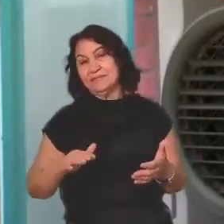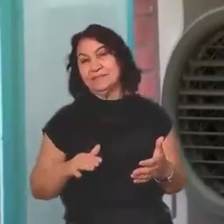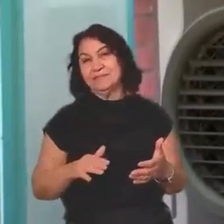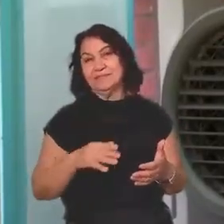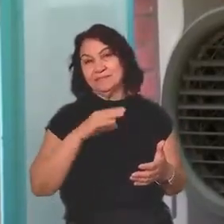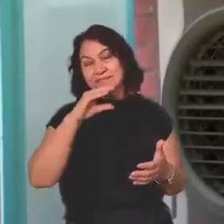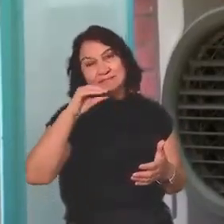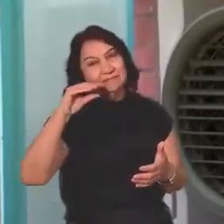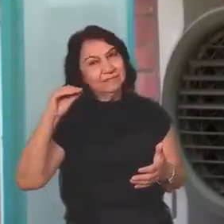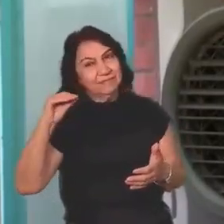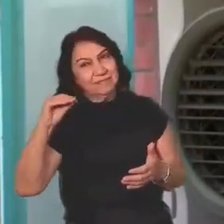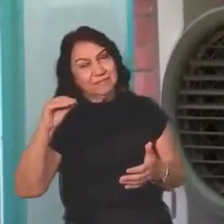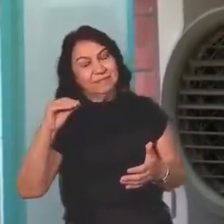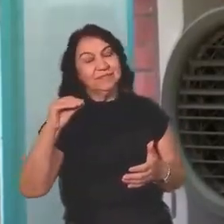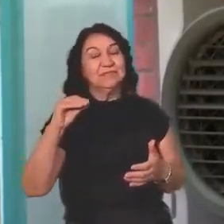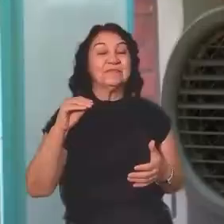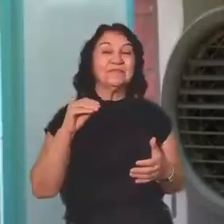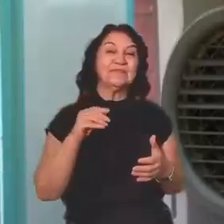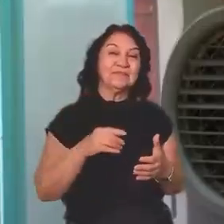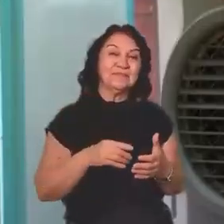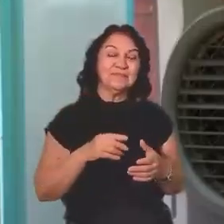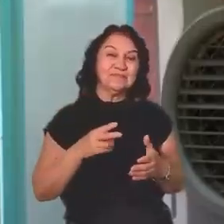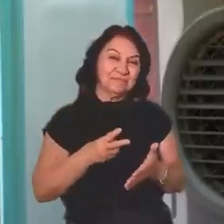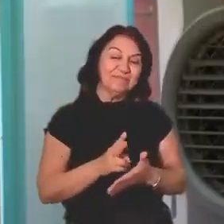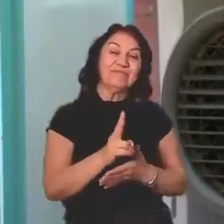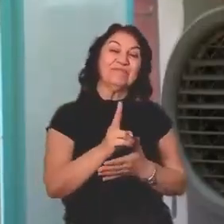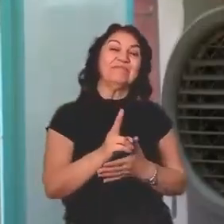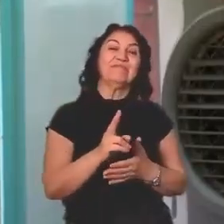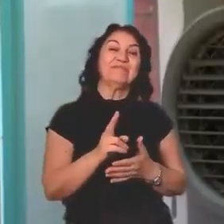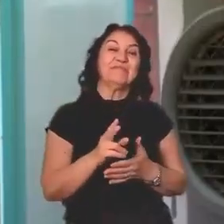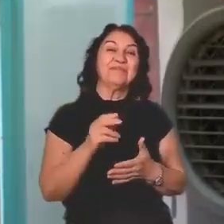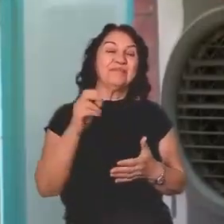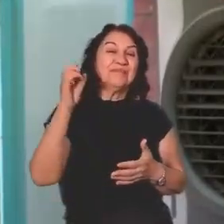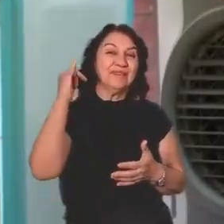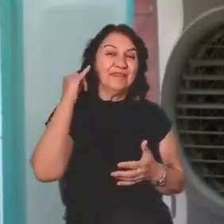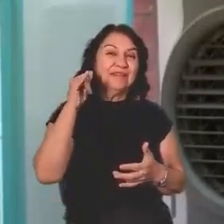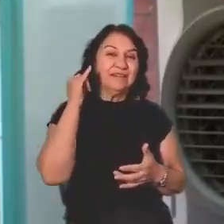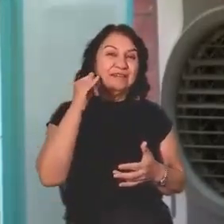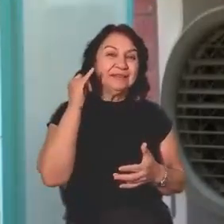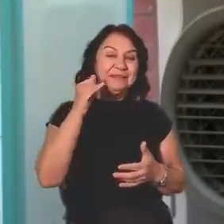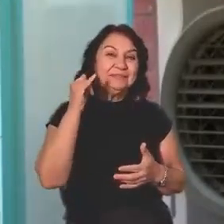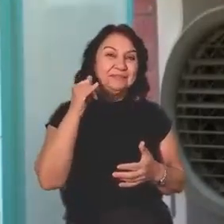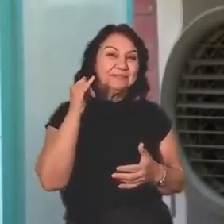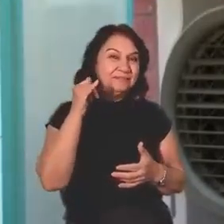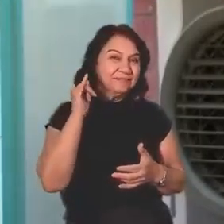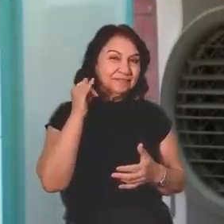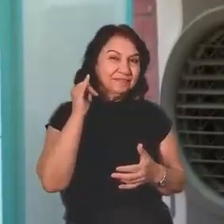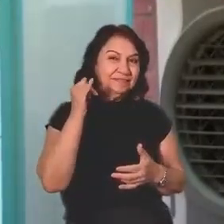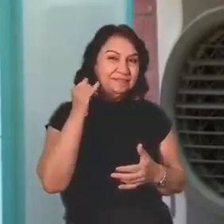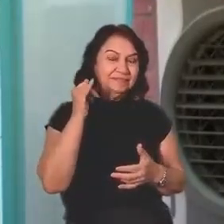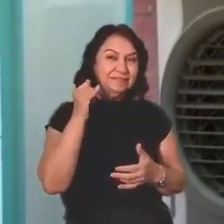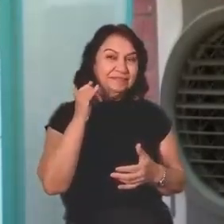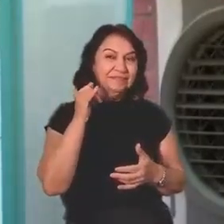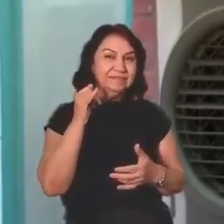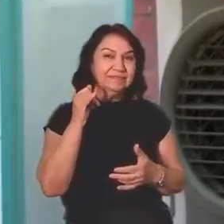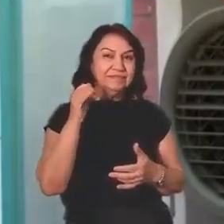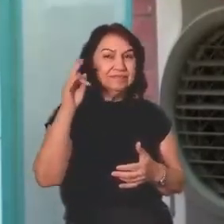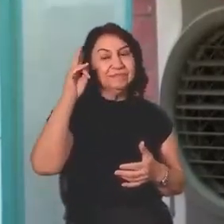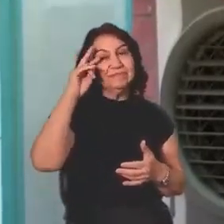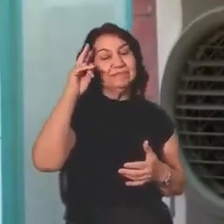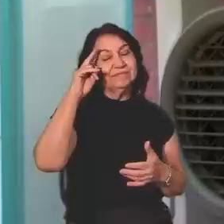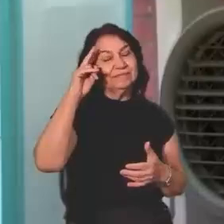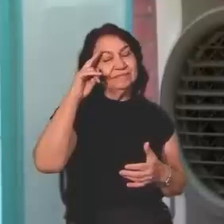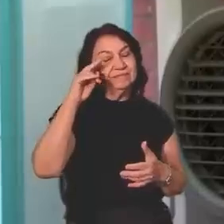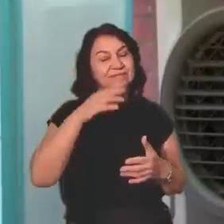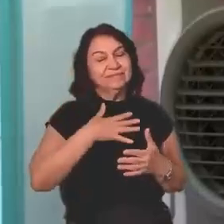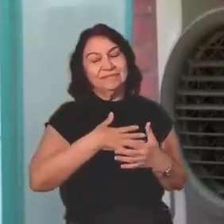que eu vou seguir essa linha, assim, de talvez contar histórias que eu gostaria de ter ouvido